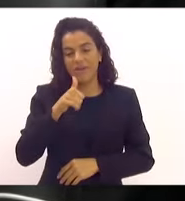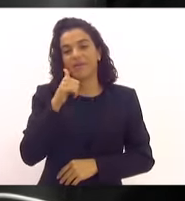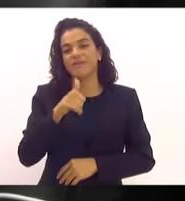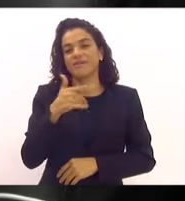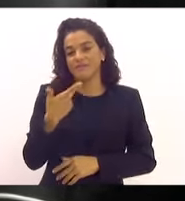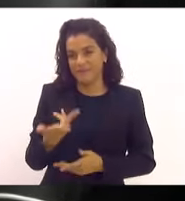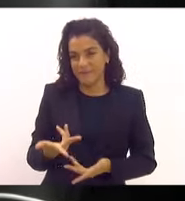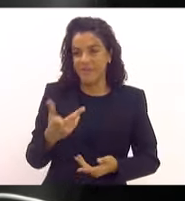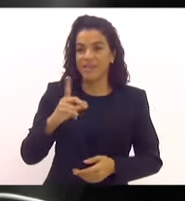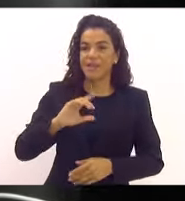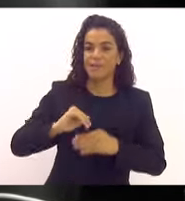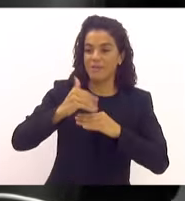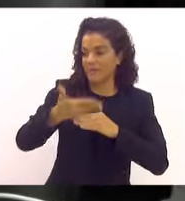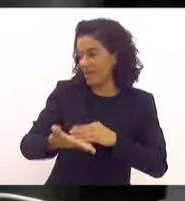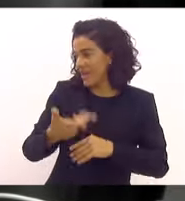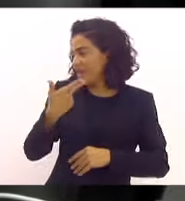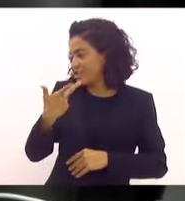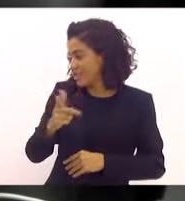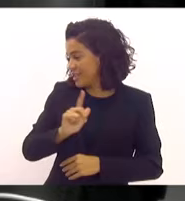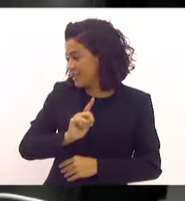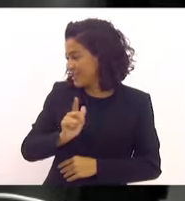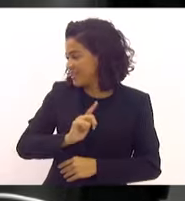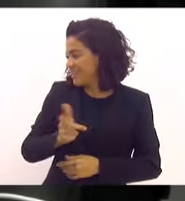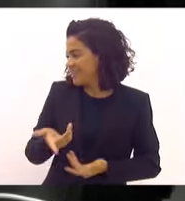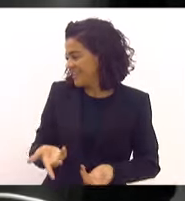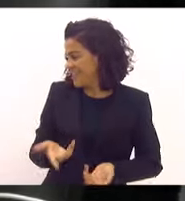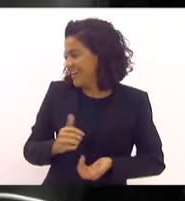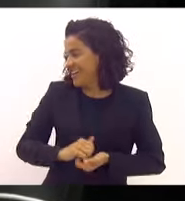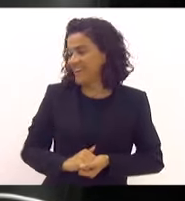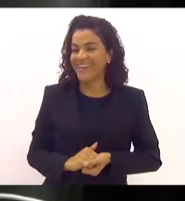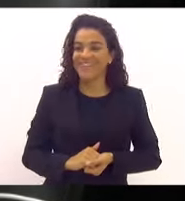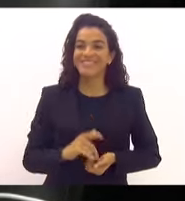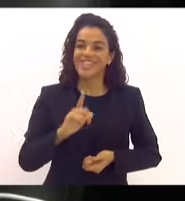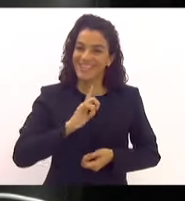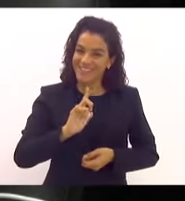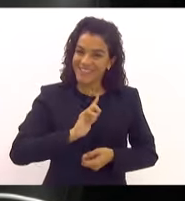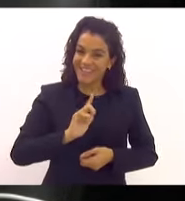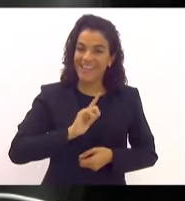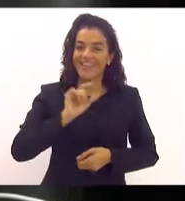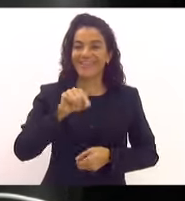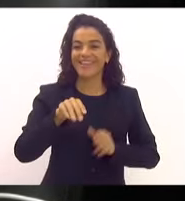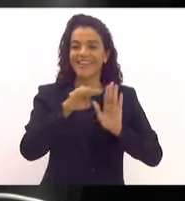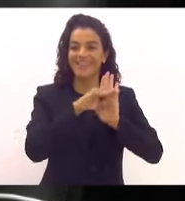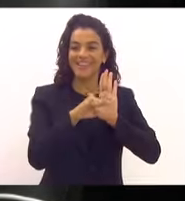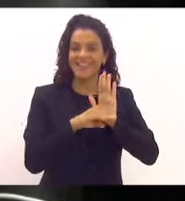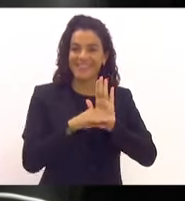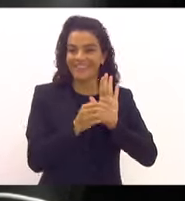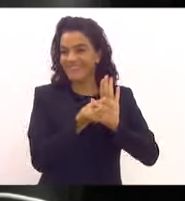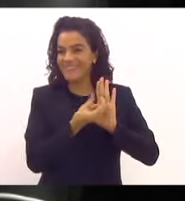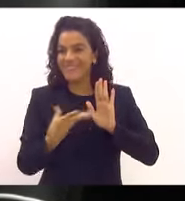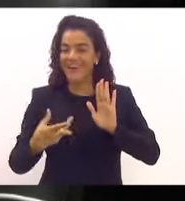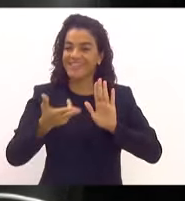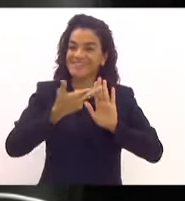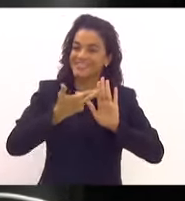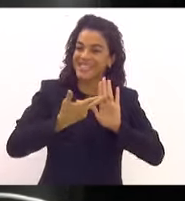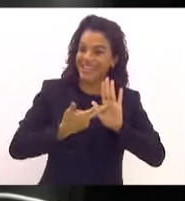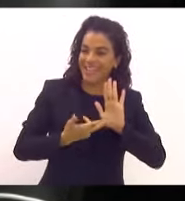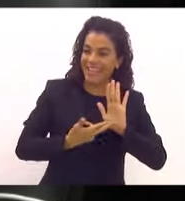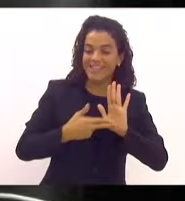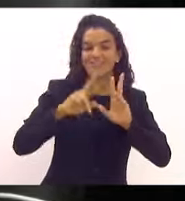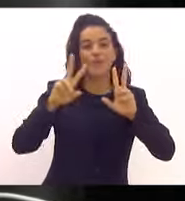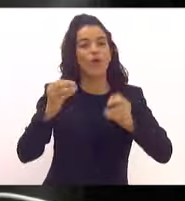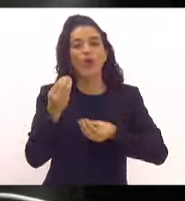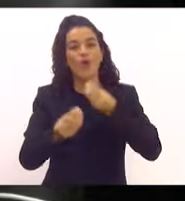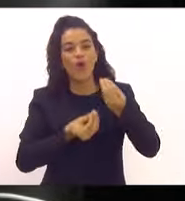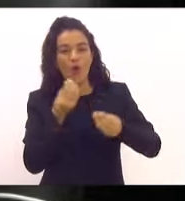e pós-climatério. E, nesse programa, já está instituído uma série de normatizações de como